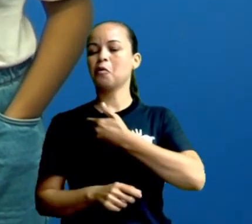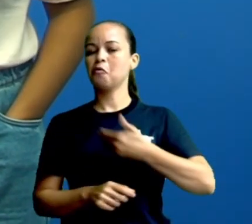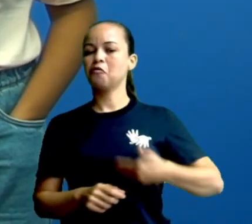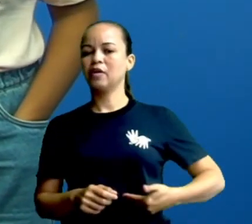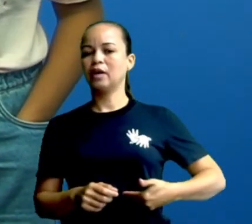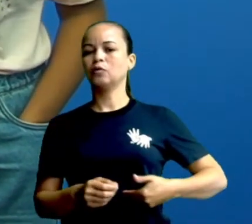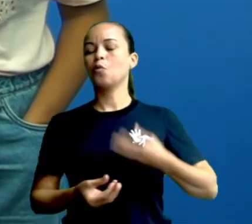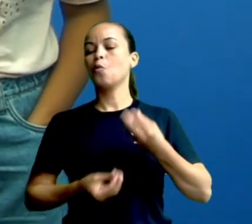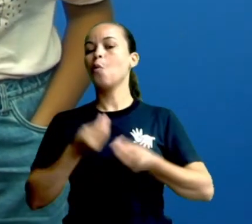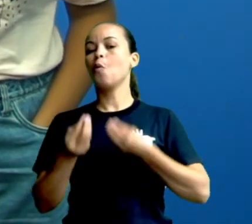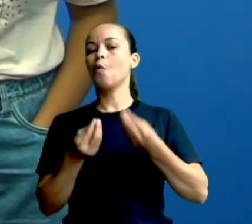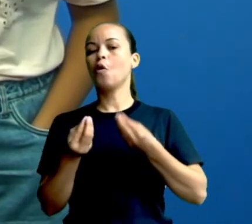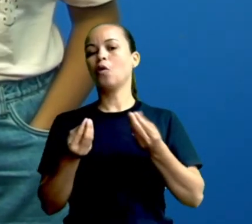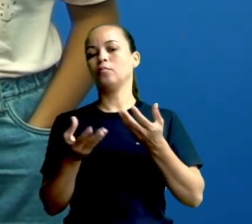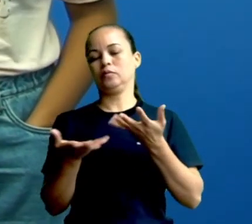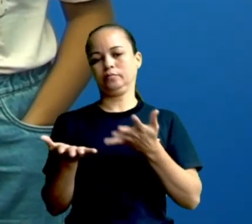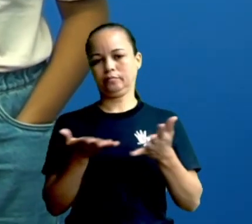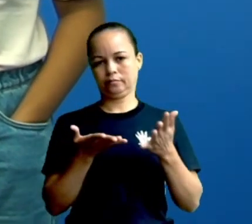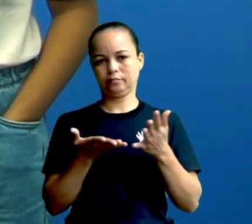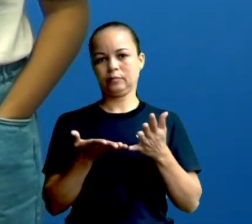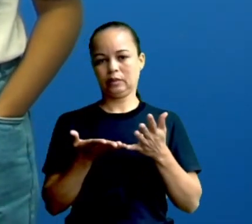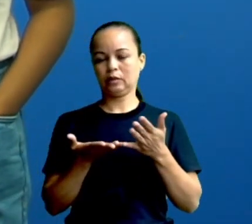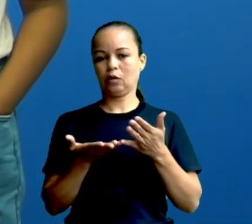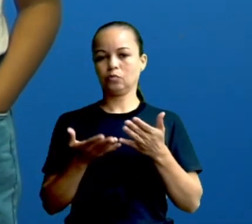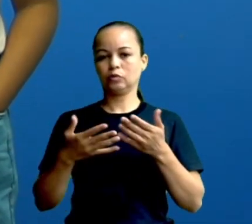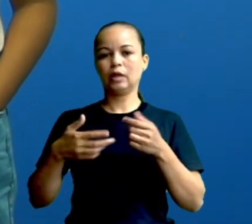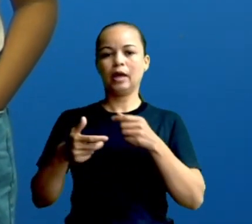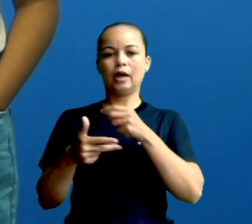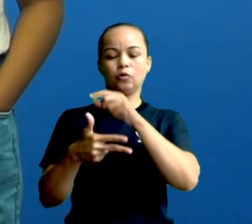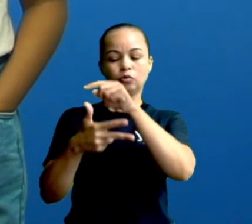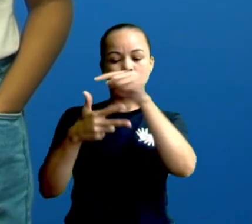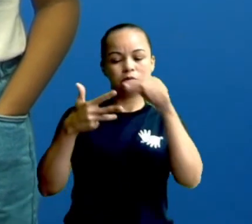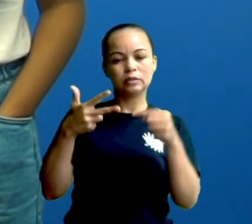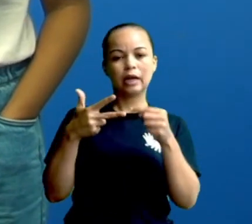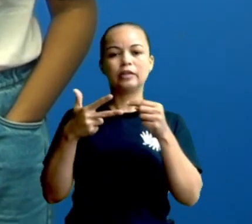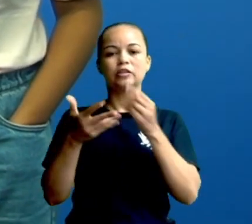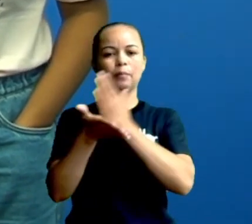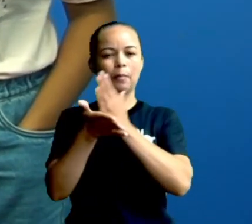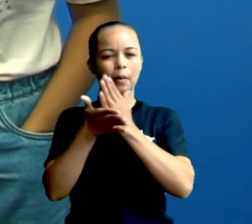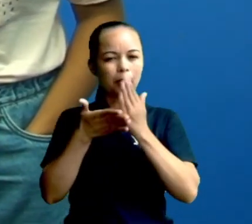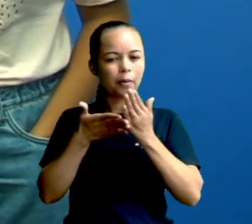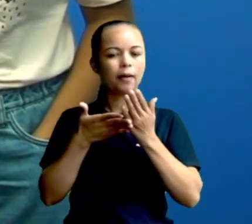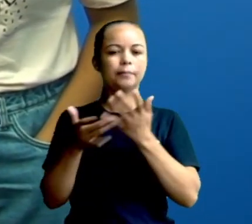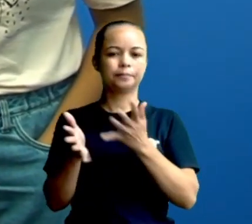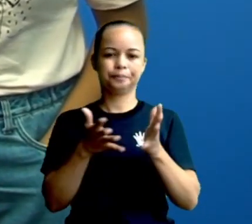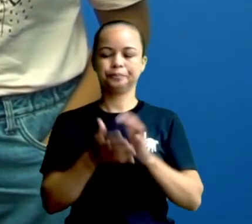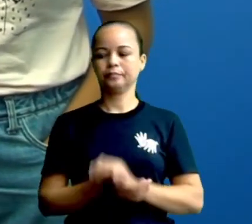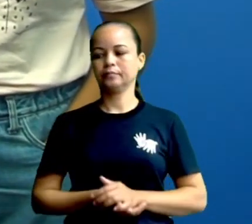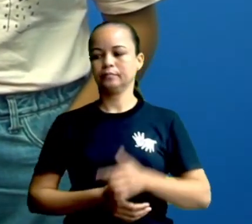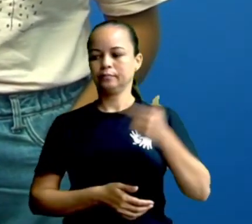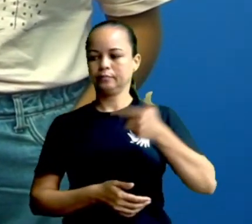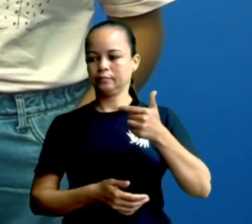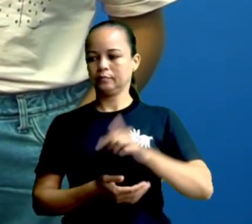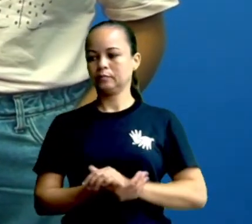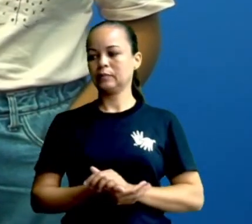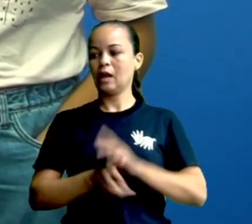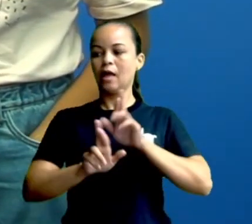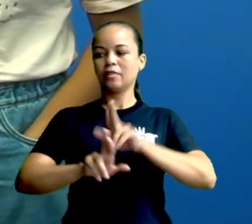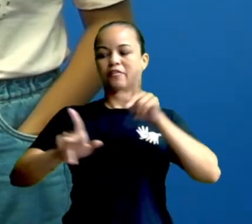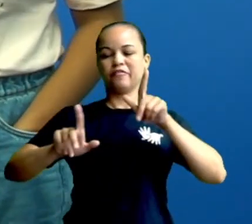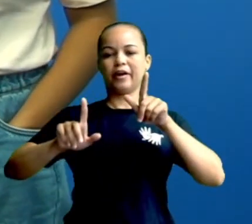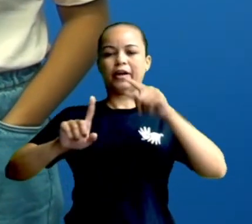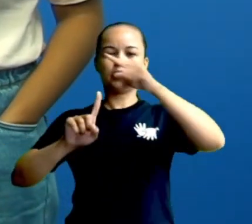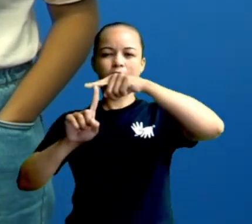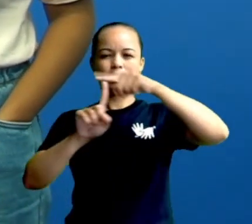poder político está dividindo né então a segunda questão O que diferencia os tipos de sistema de